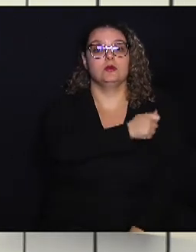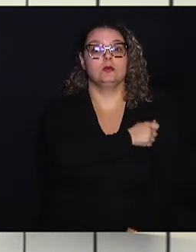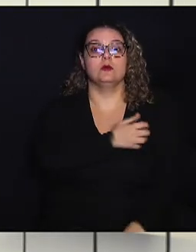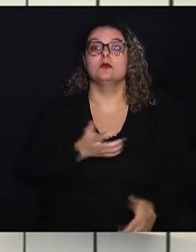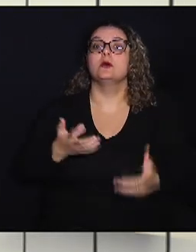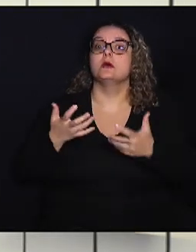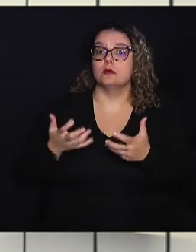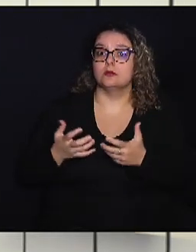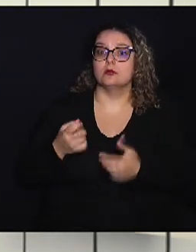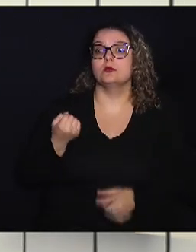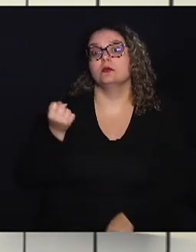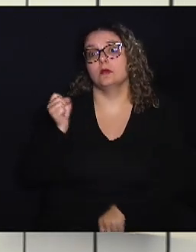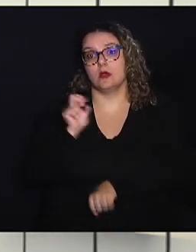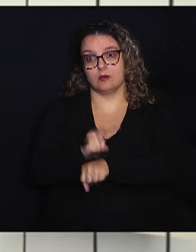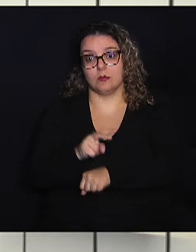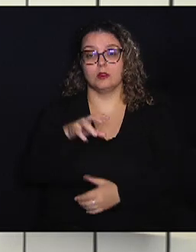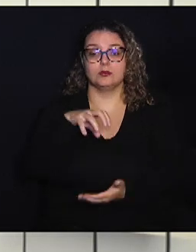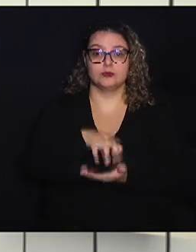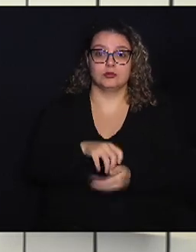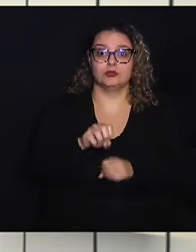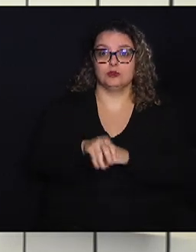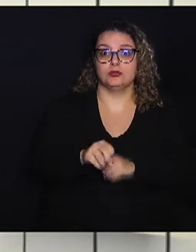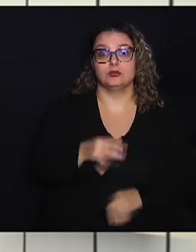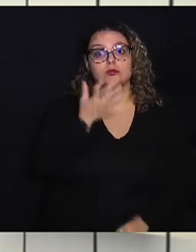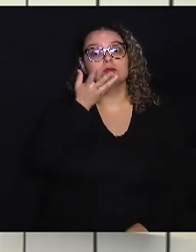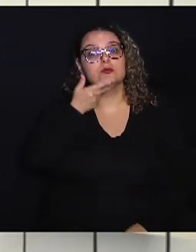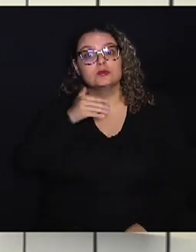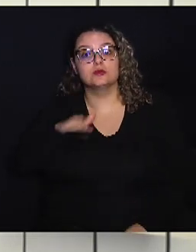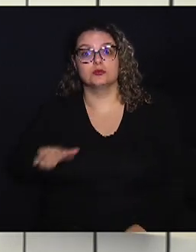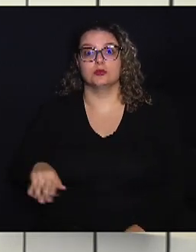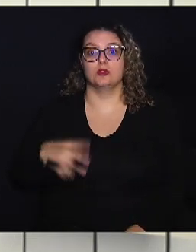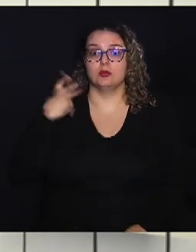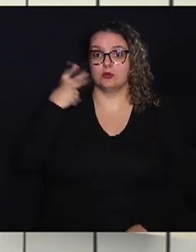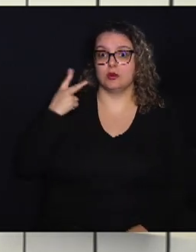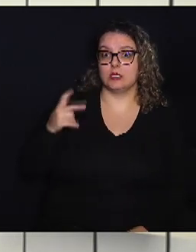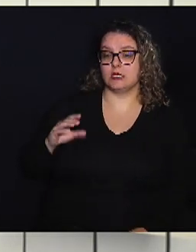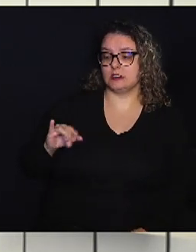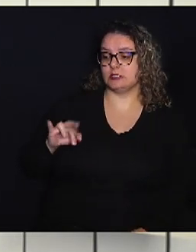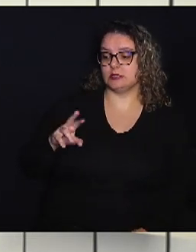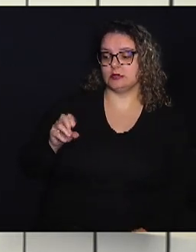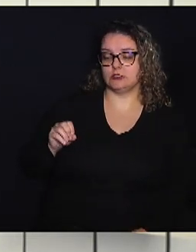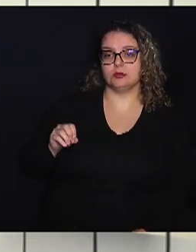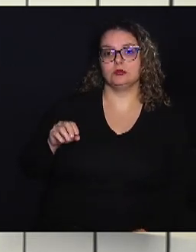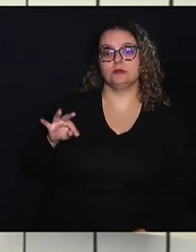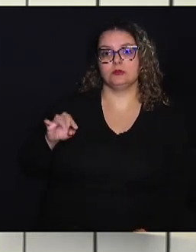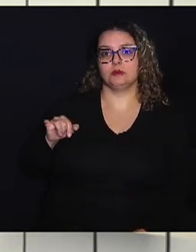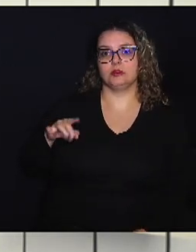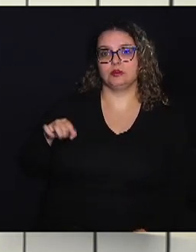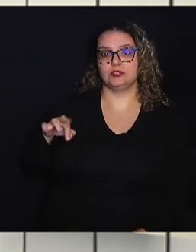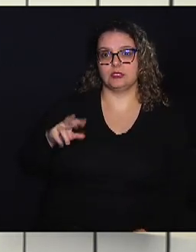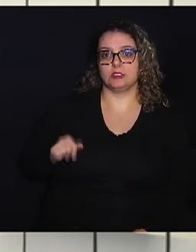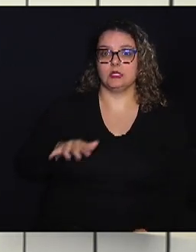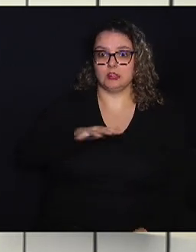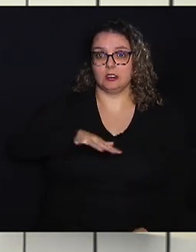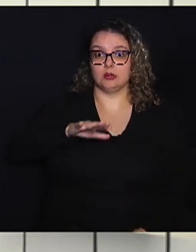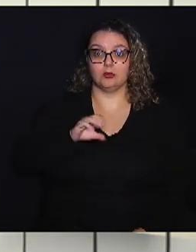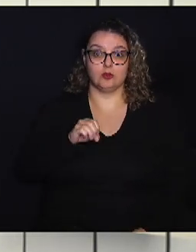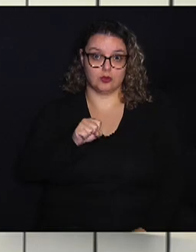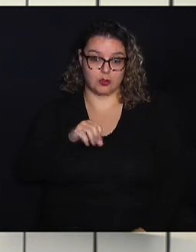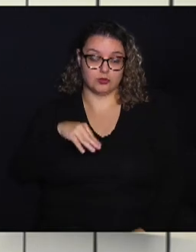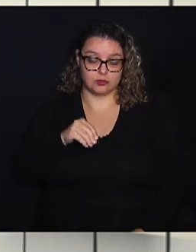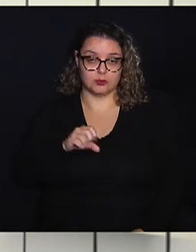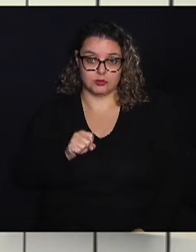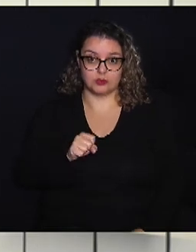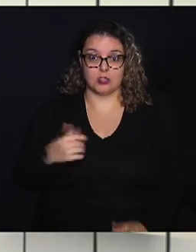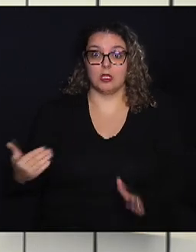pretendem uma vaga no Centro de Educação Infantil, vereador Ciro Teixeira de Souza, lá no Residencial Cosmos.